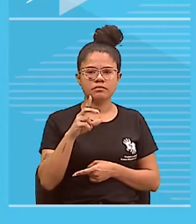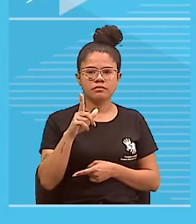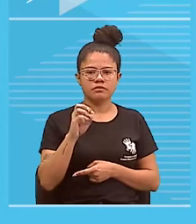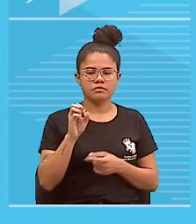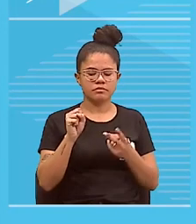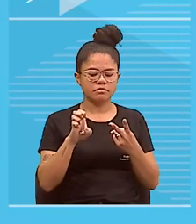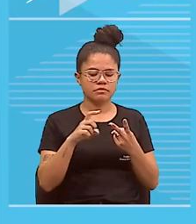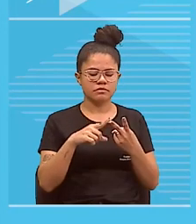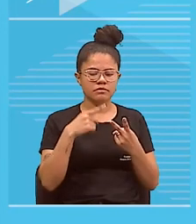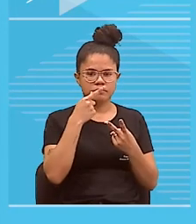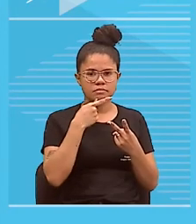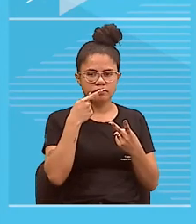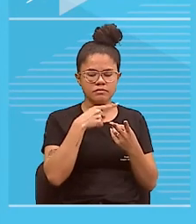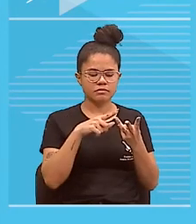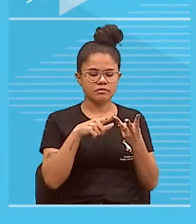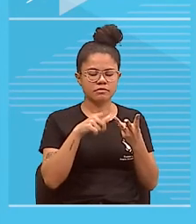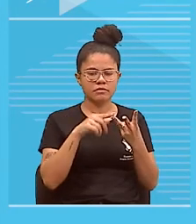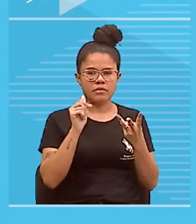E aí